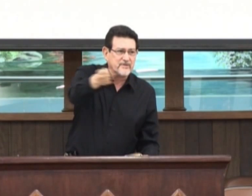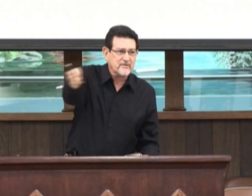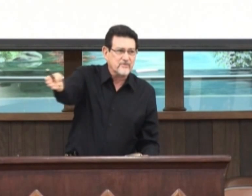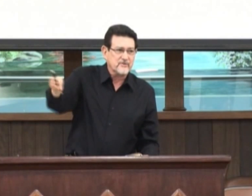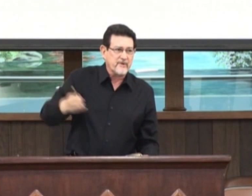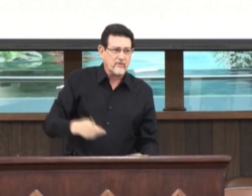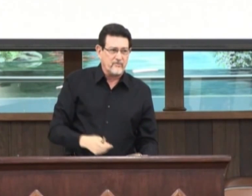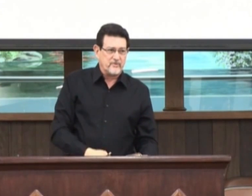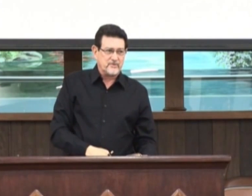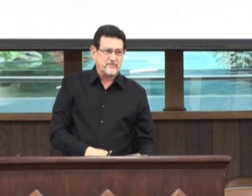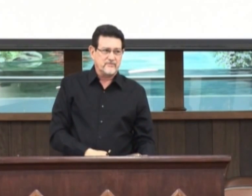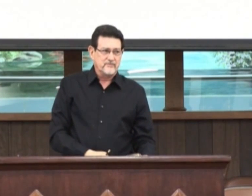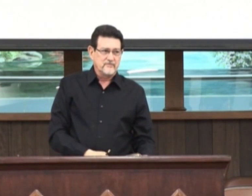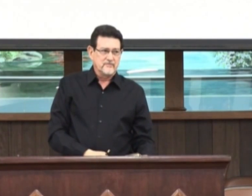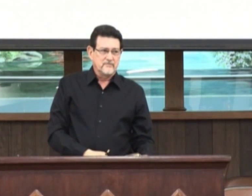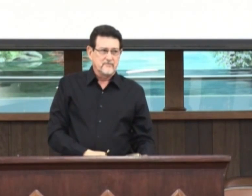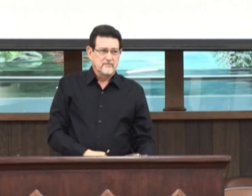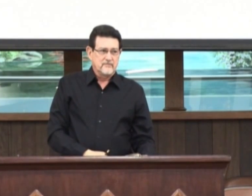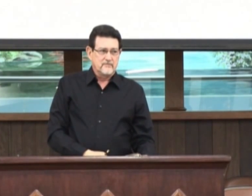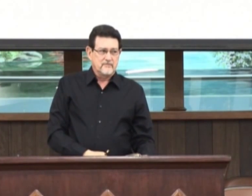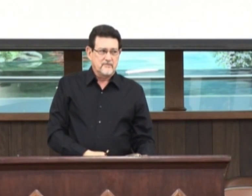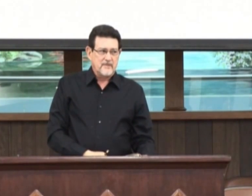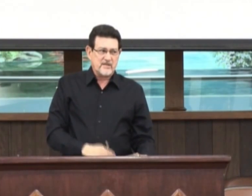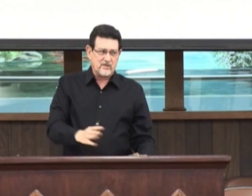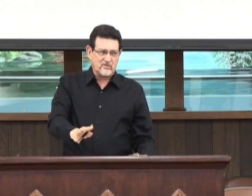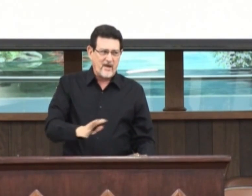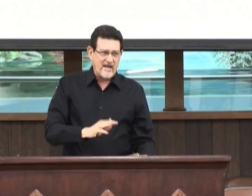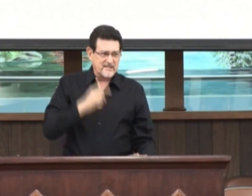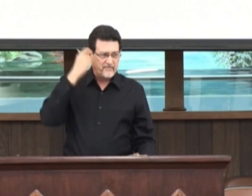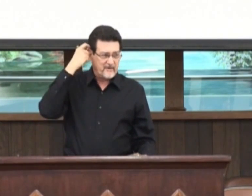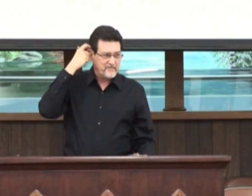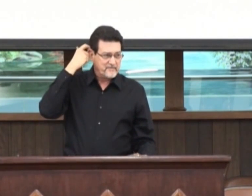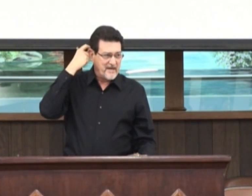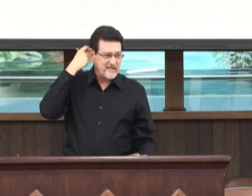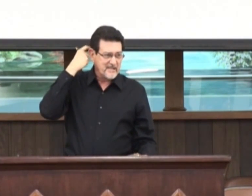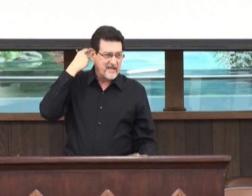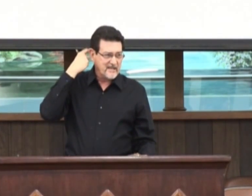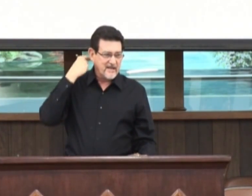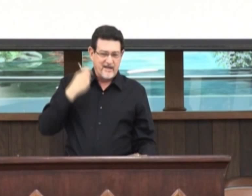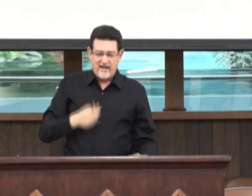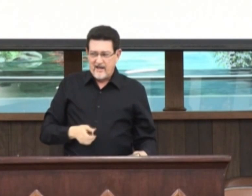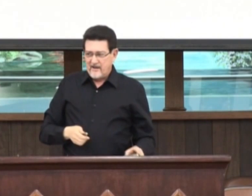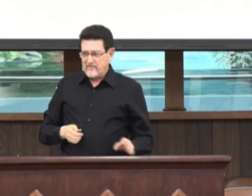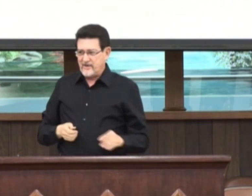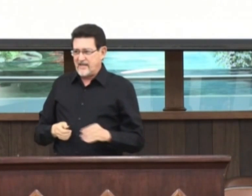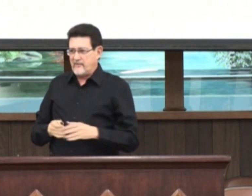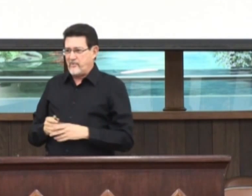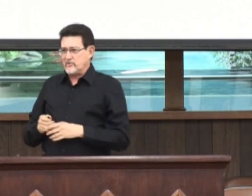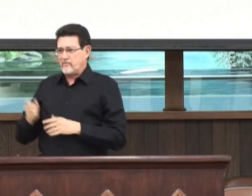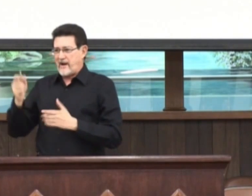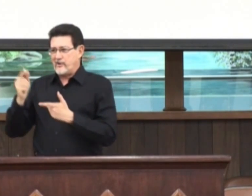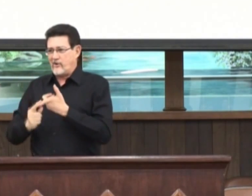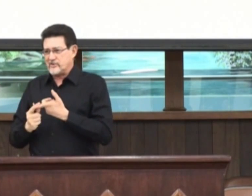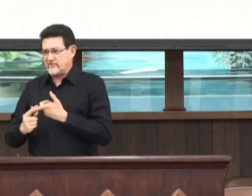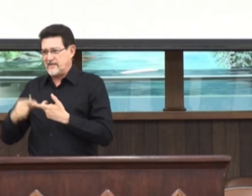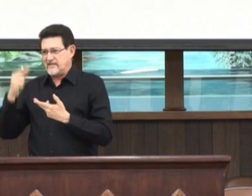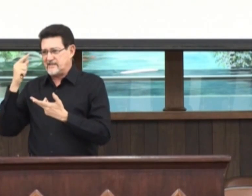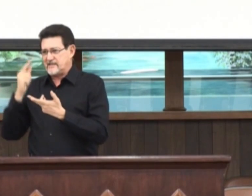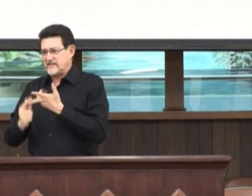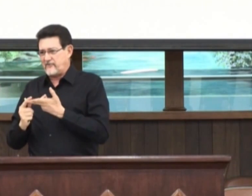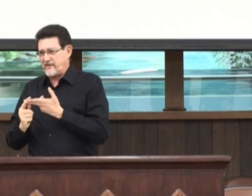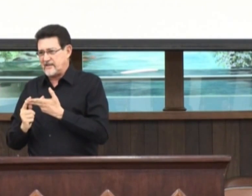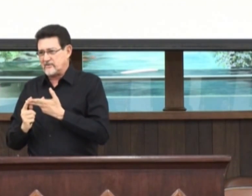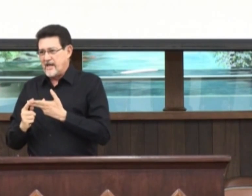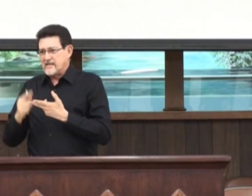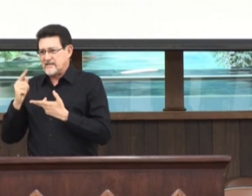em Cristo Jesus para convosco. Essa só essa, para a gente entender. Porque depois do Pai Nosso, ele